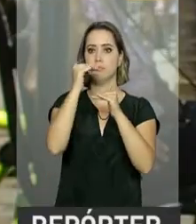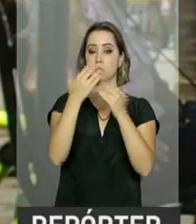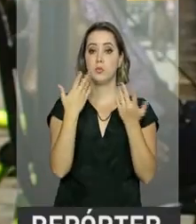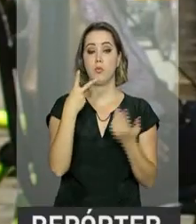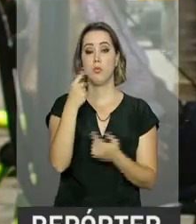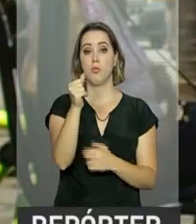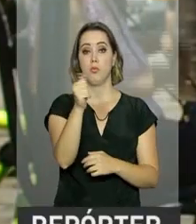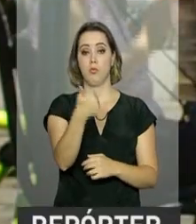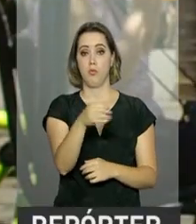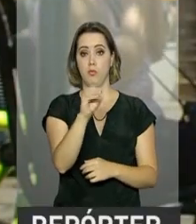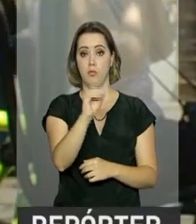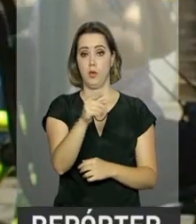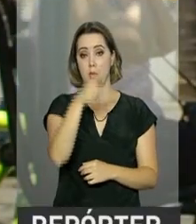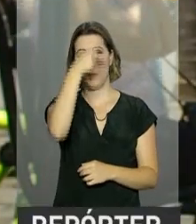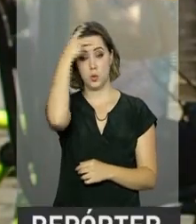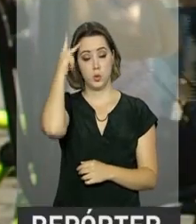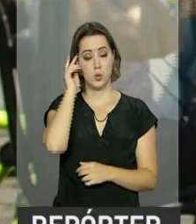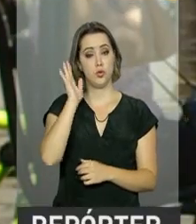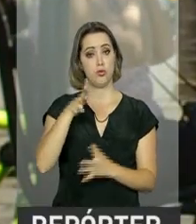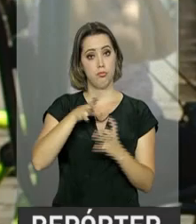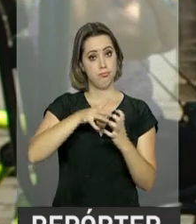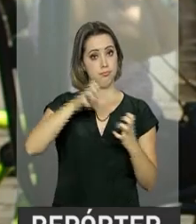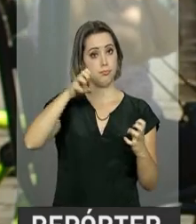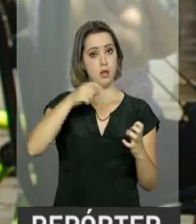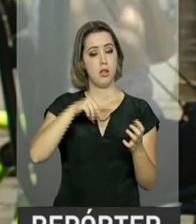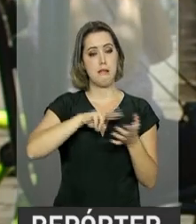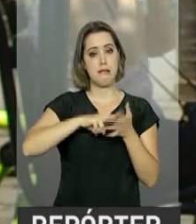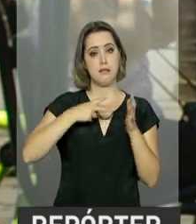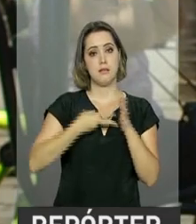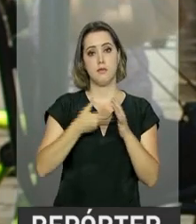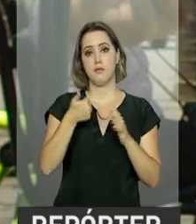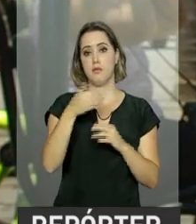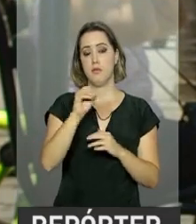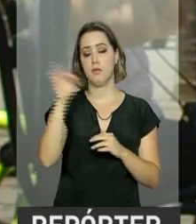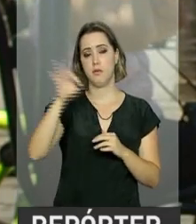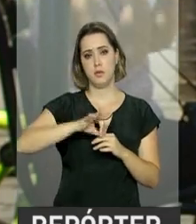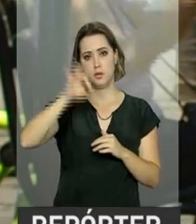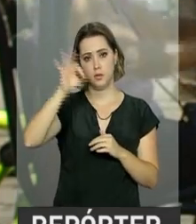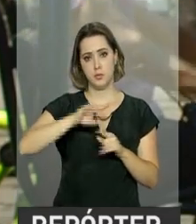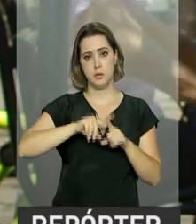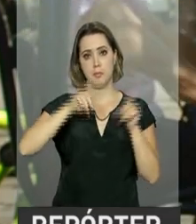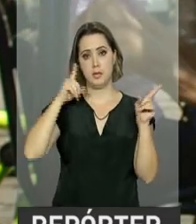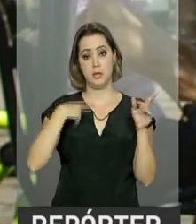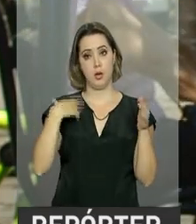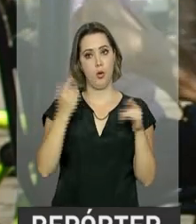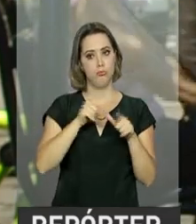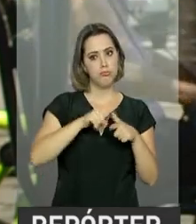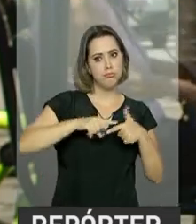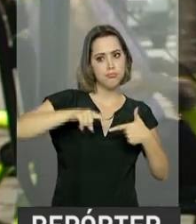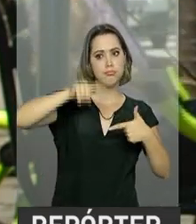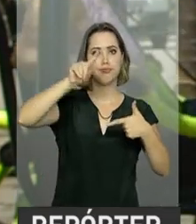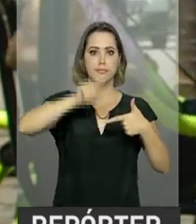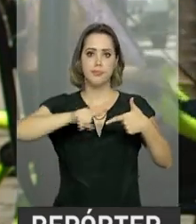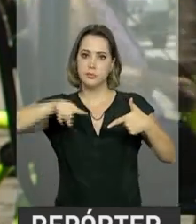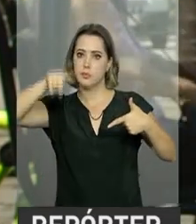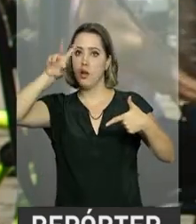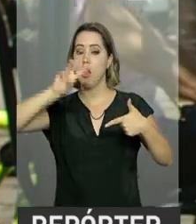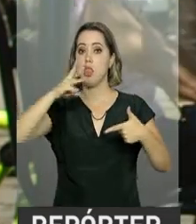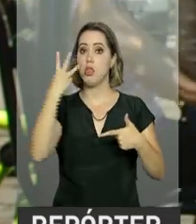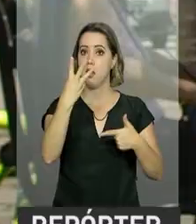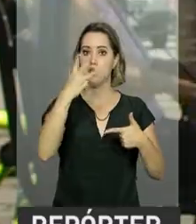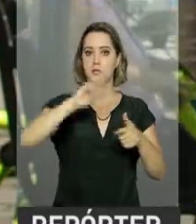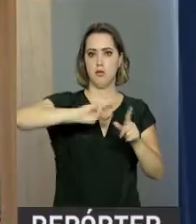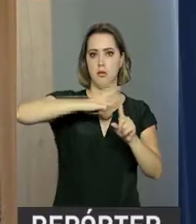2010 o número de idosos no país representava 10% da população mas a tendência é que esse número triplique até